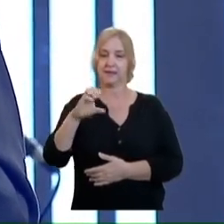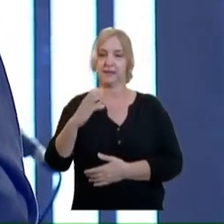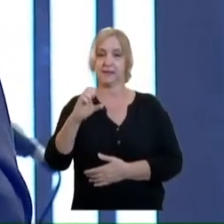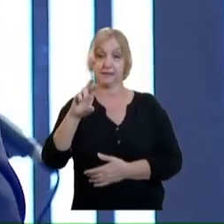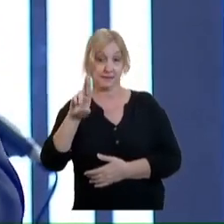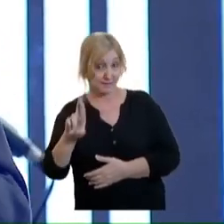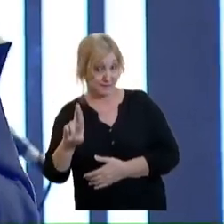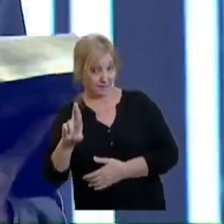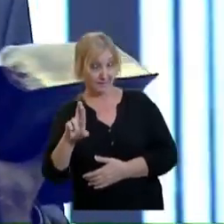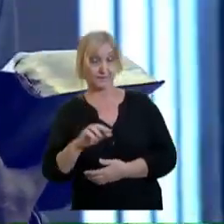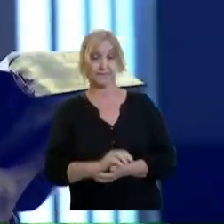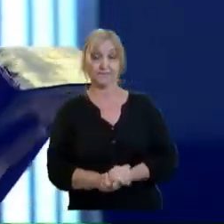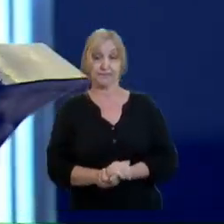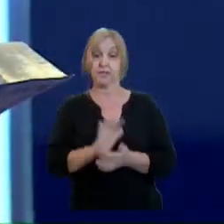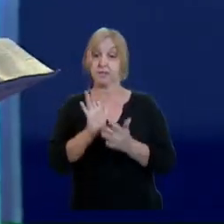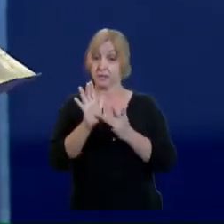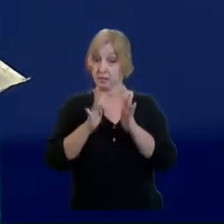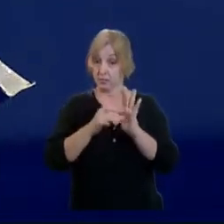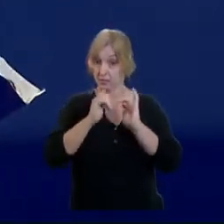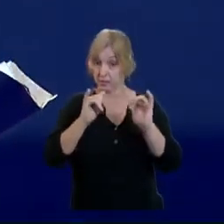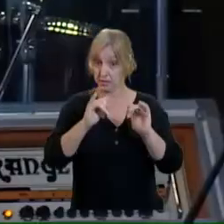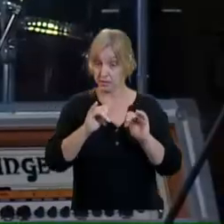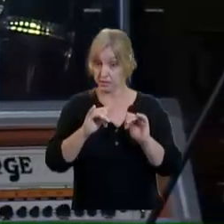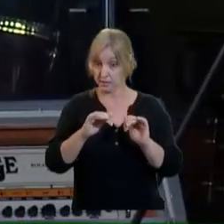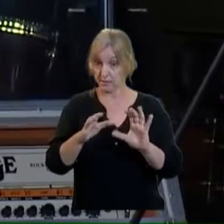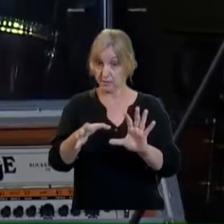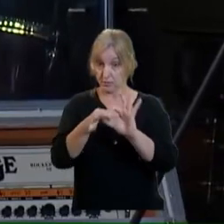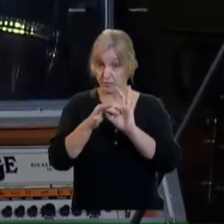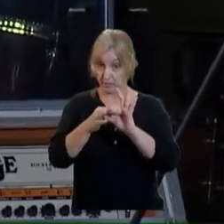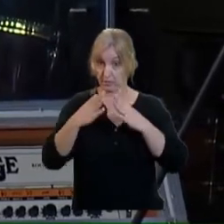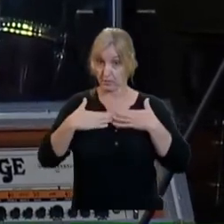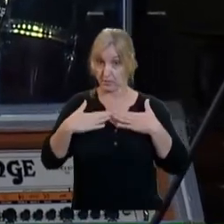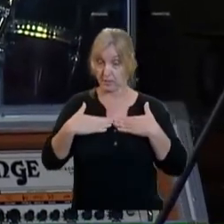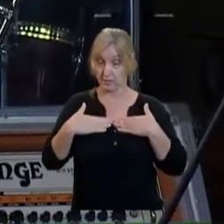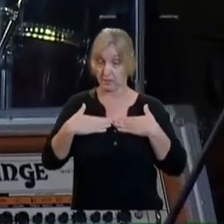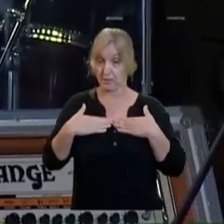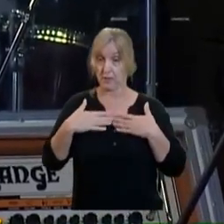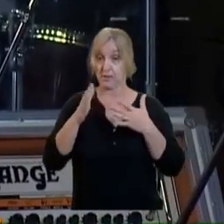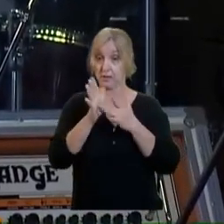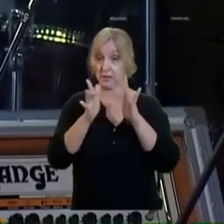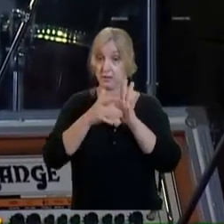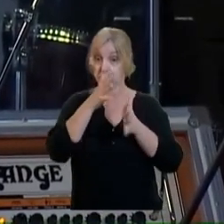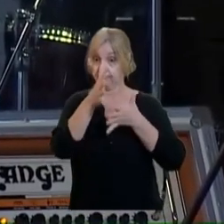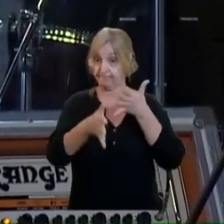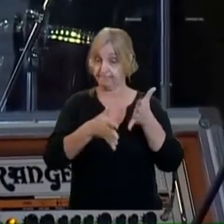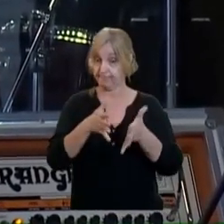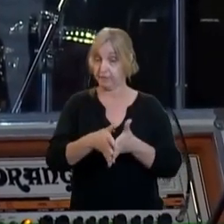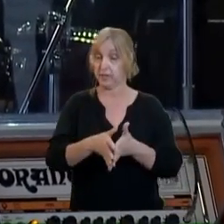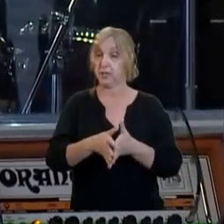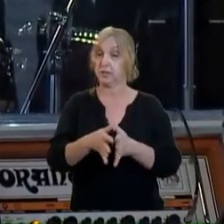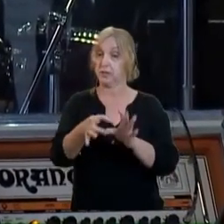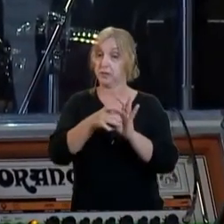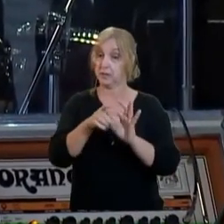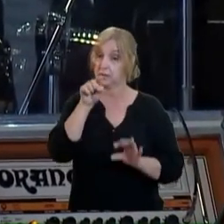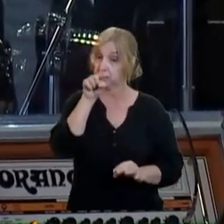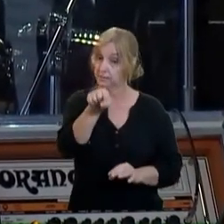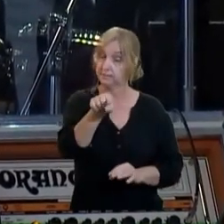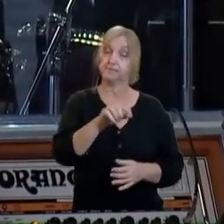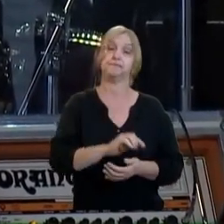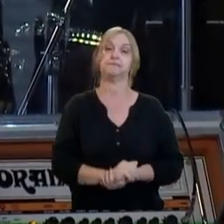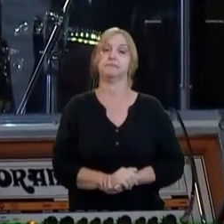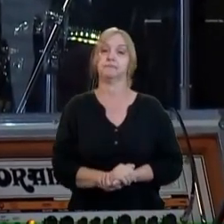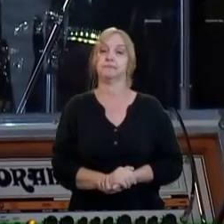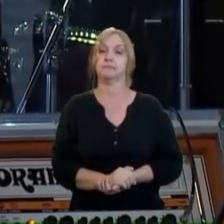o Senhor Jesus disse: permanecei em mim e eu permanecerei em vós. Quando você lê o